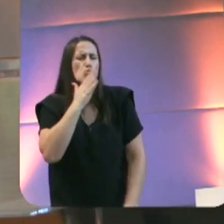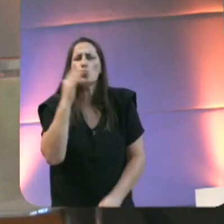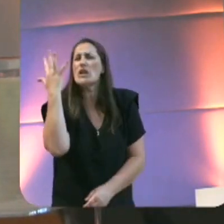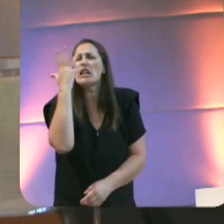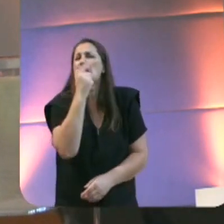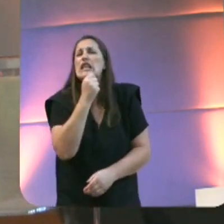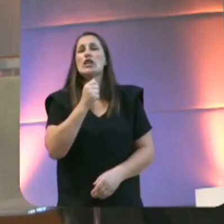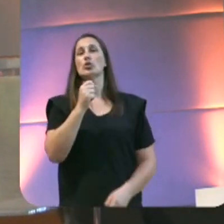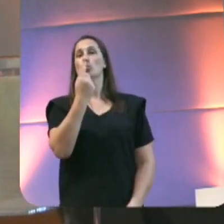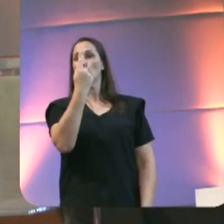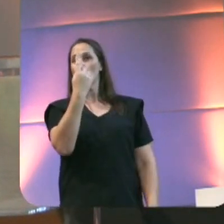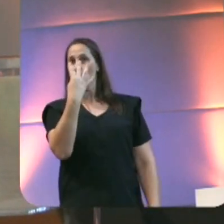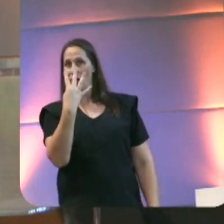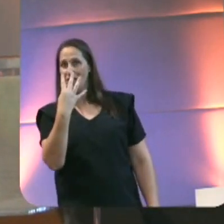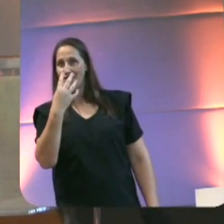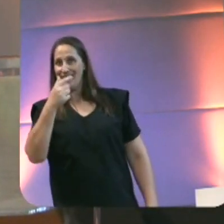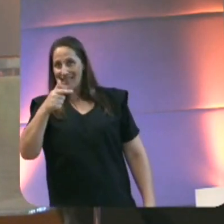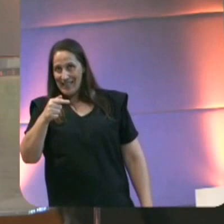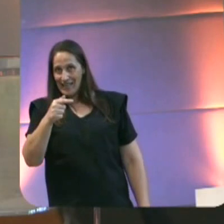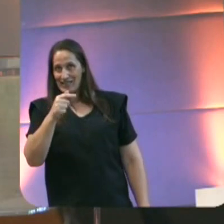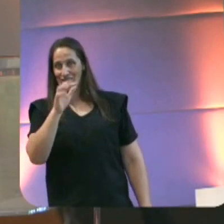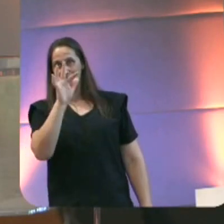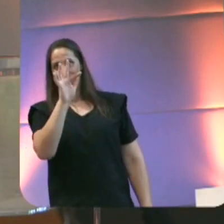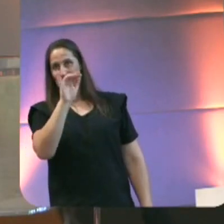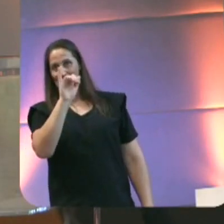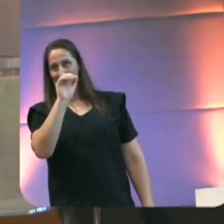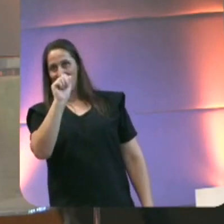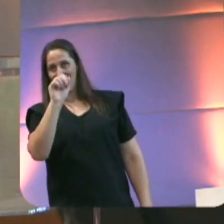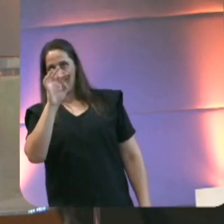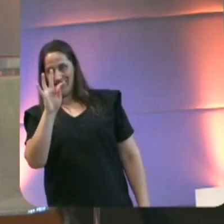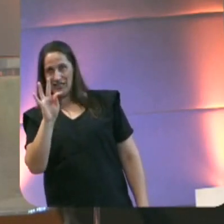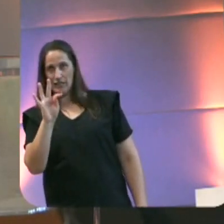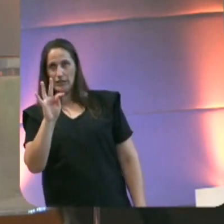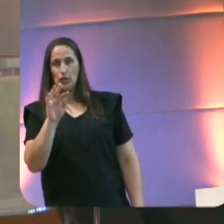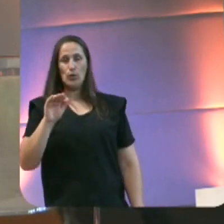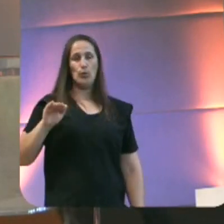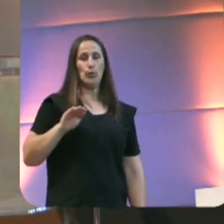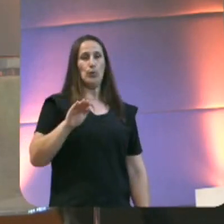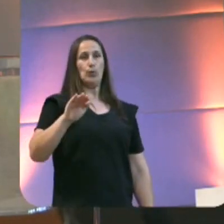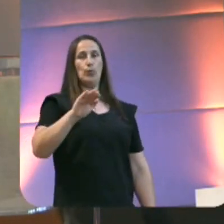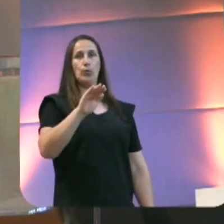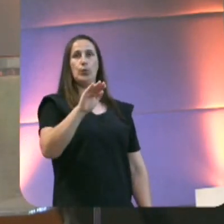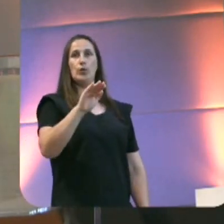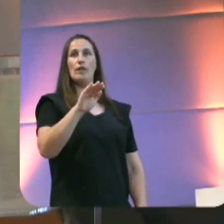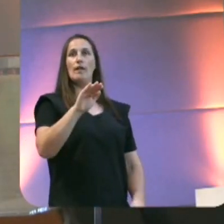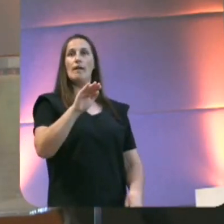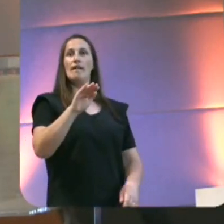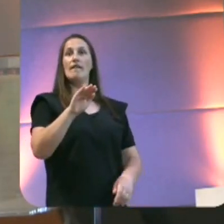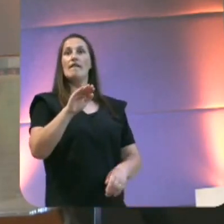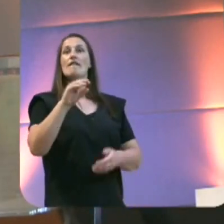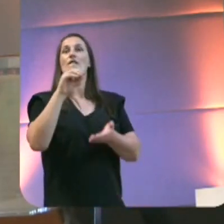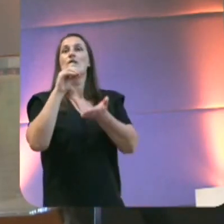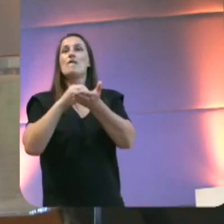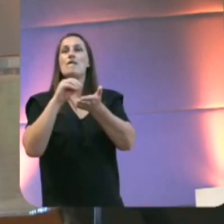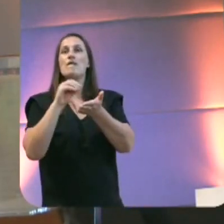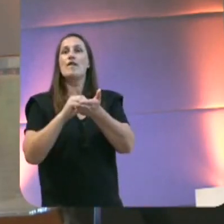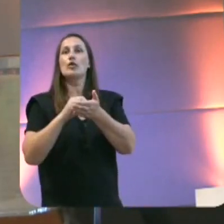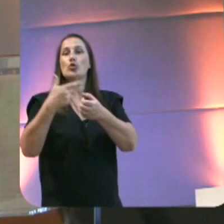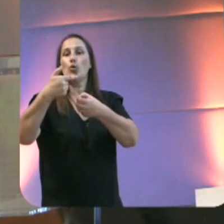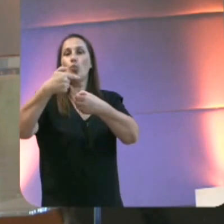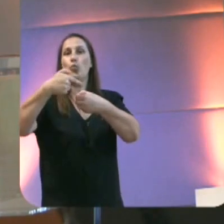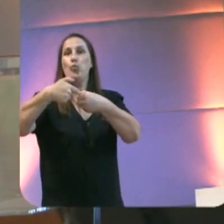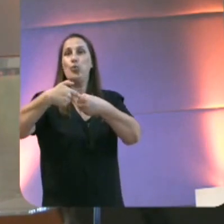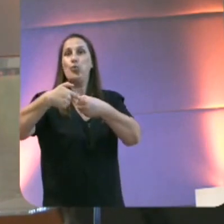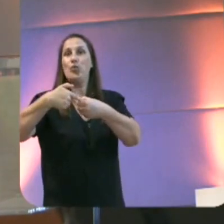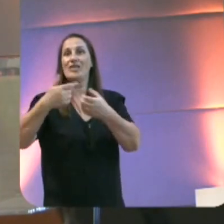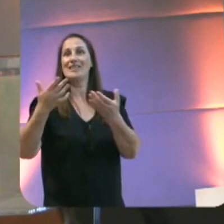uma viagem, e de repente eu fiquei sem gasolina. E eu olhava para o meu marcador, estava dizendo que eu